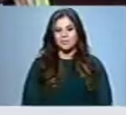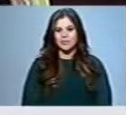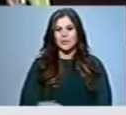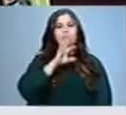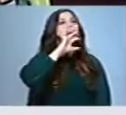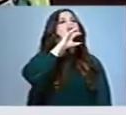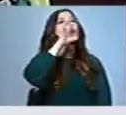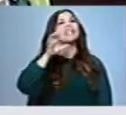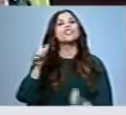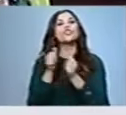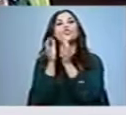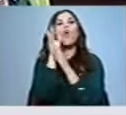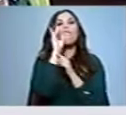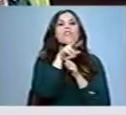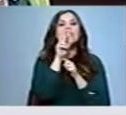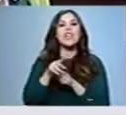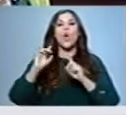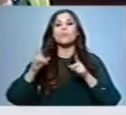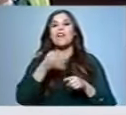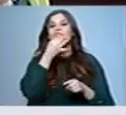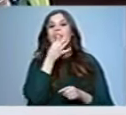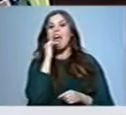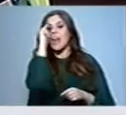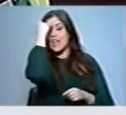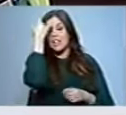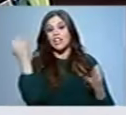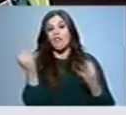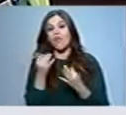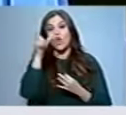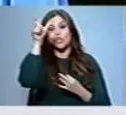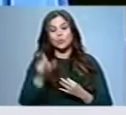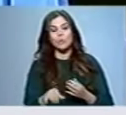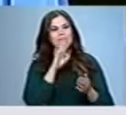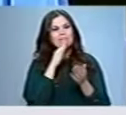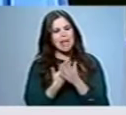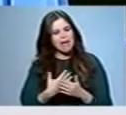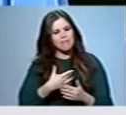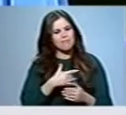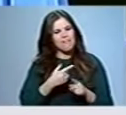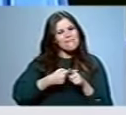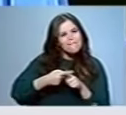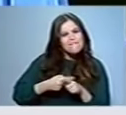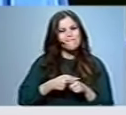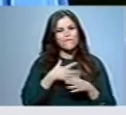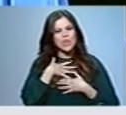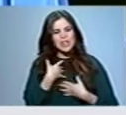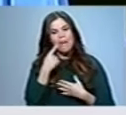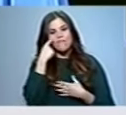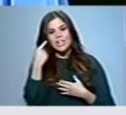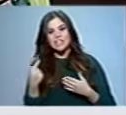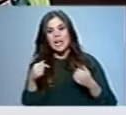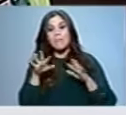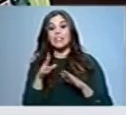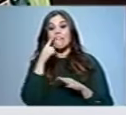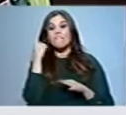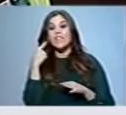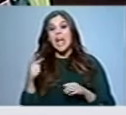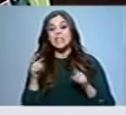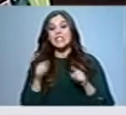que atravessaste, começaste por falar na Índia como sendo aquele que te despoletou esta vontade. Mas destas viagens, quer